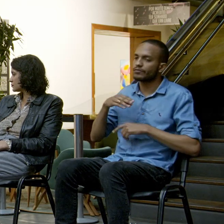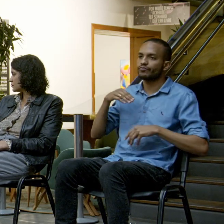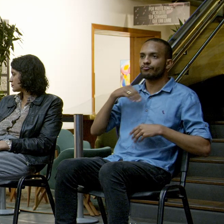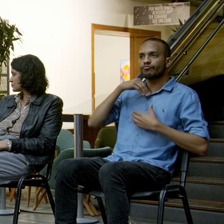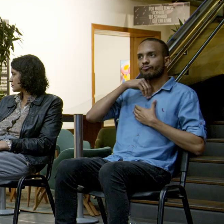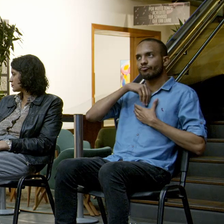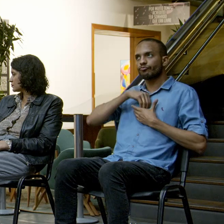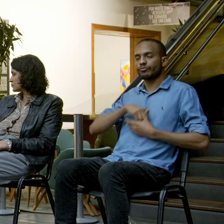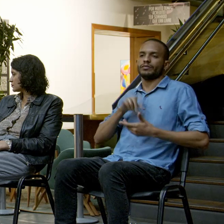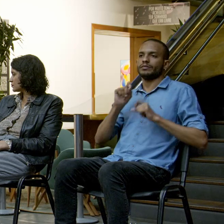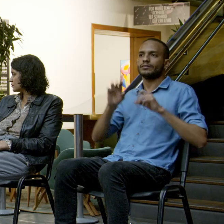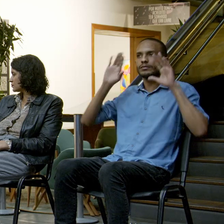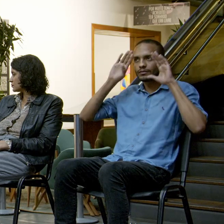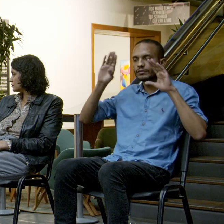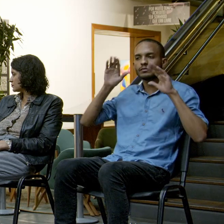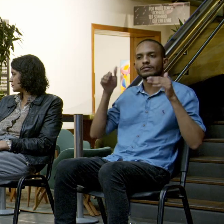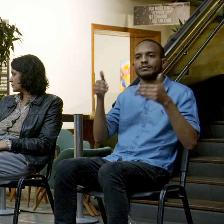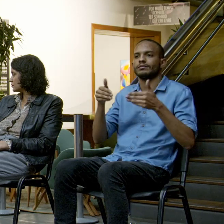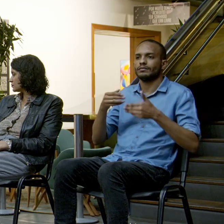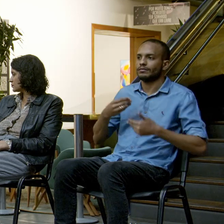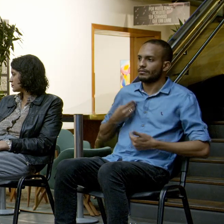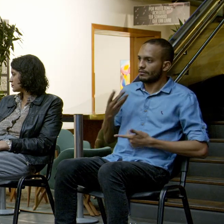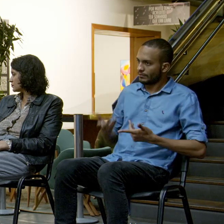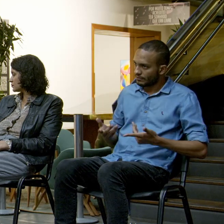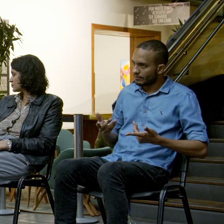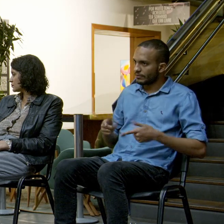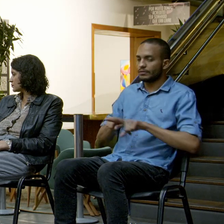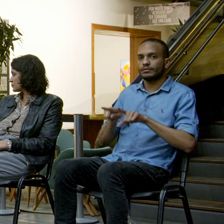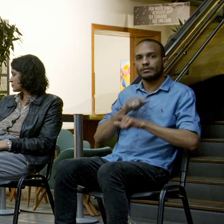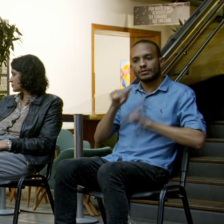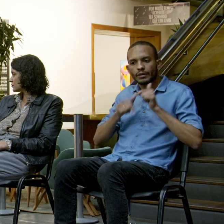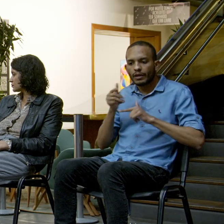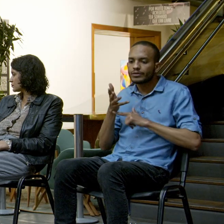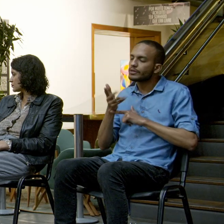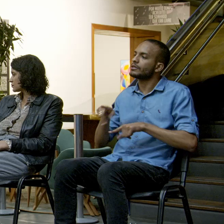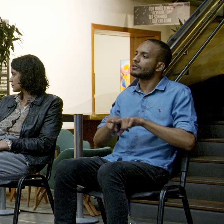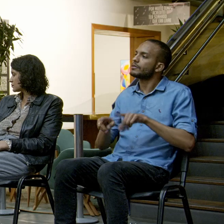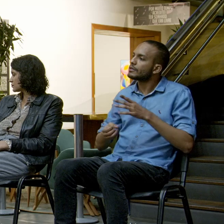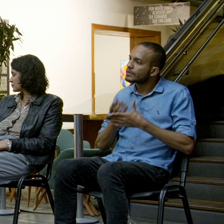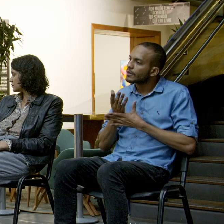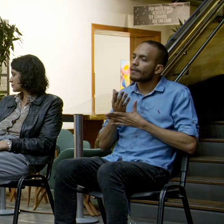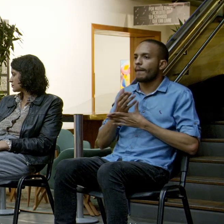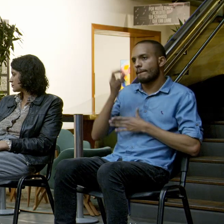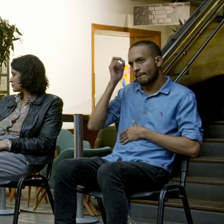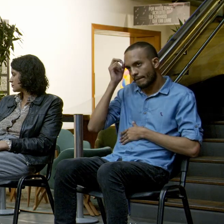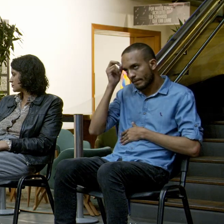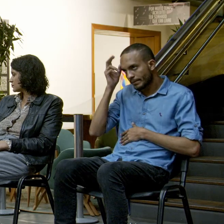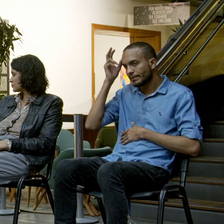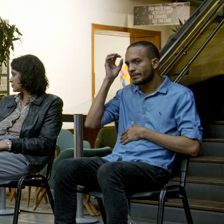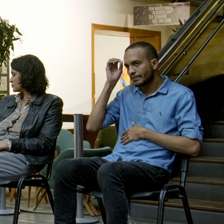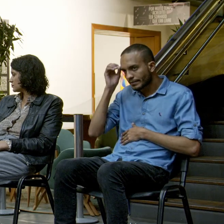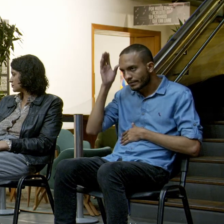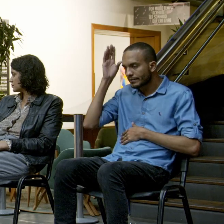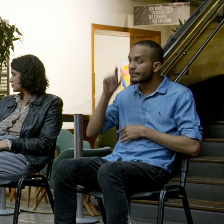entranhas, um elemento central da vida. E, por que não, do trabalho de arte e de produção de conhecimento. Não